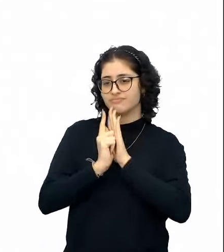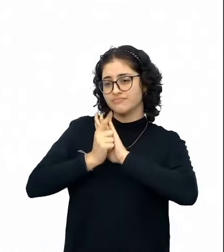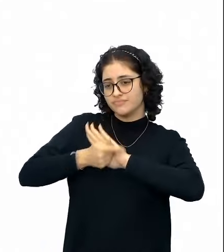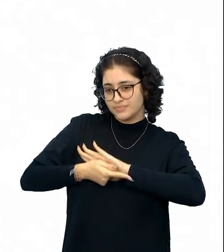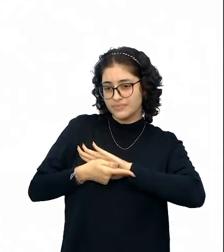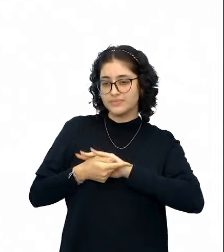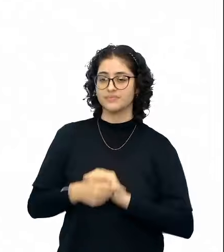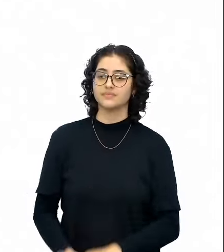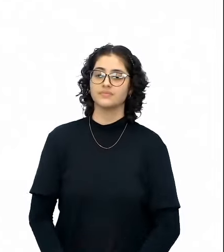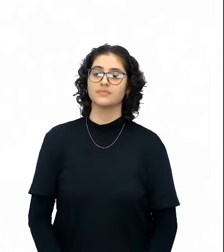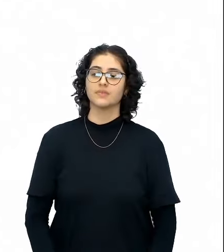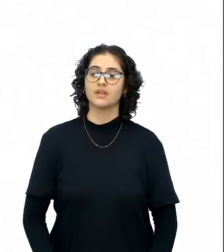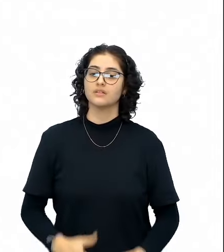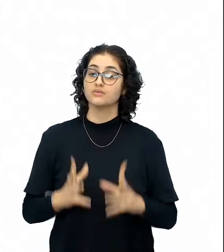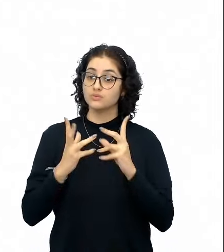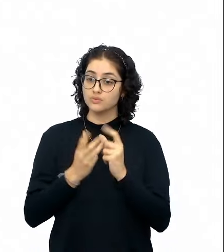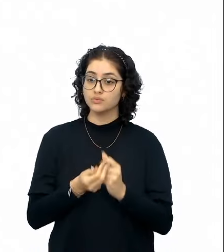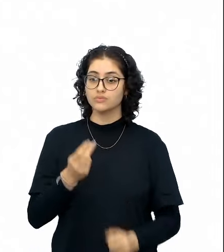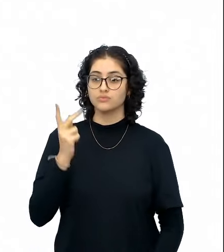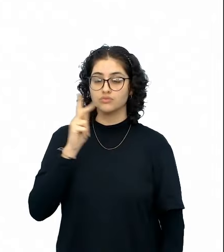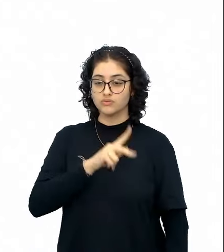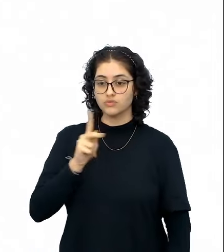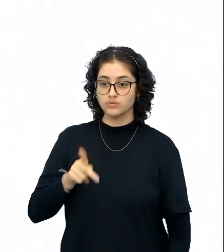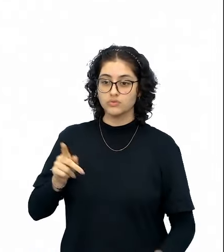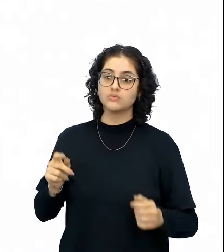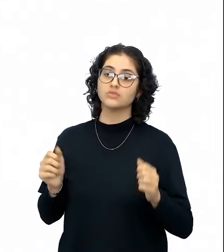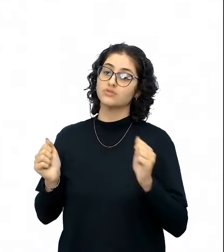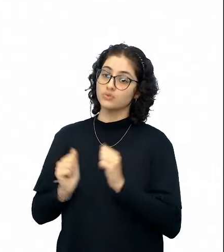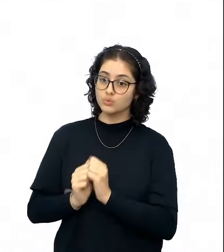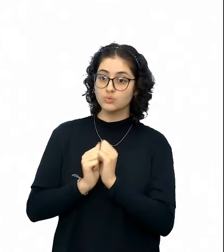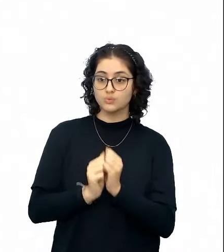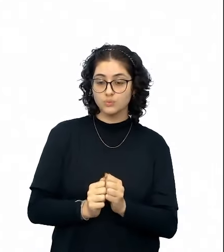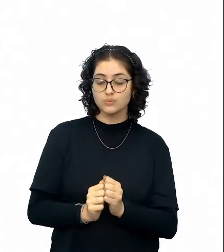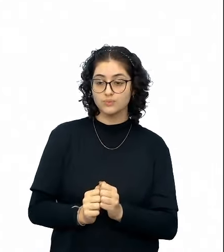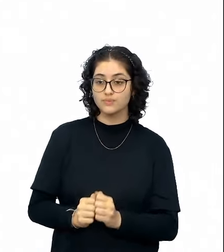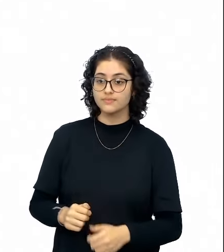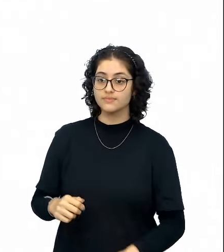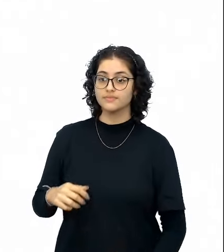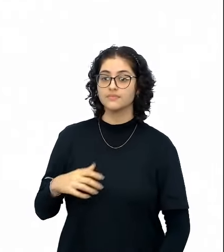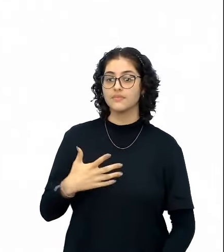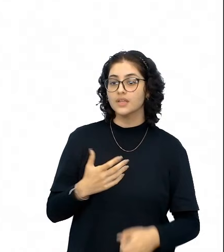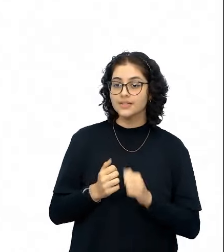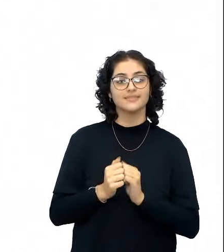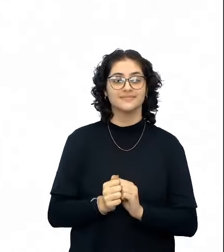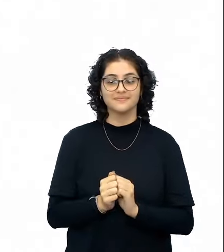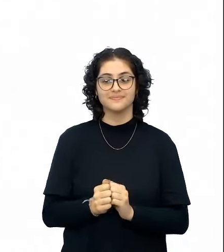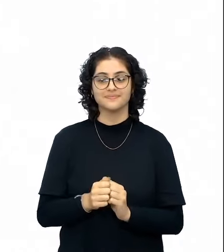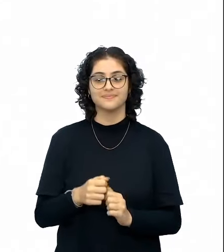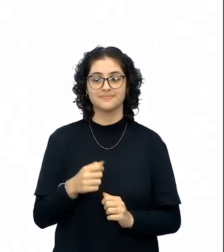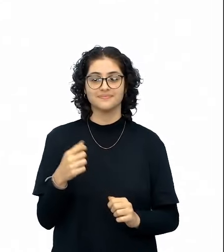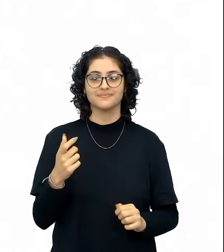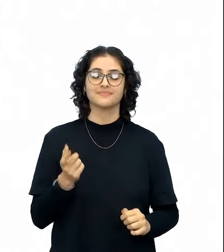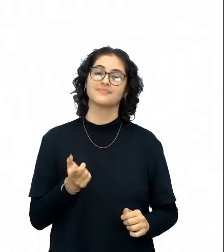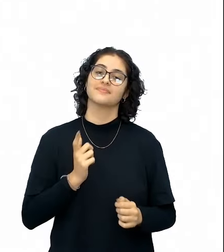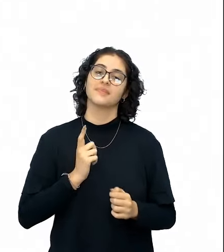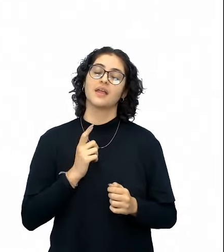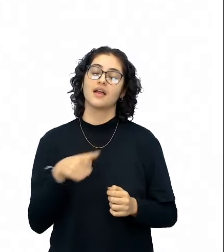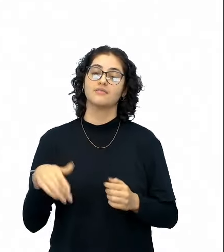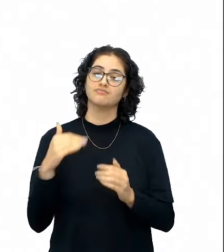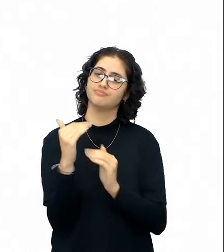textuais. Todos os professores participam disso, são comparsas, entre aspas, nesse